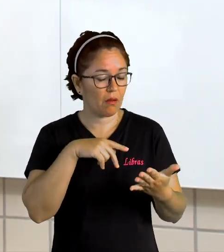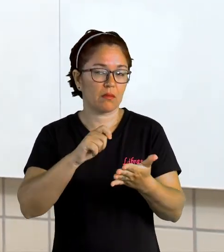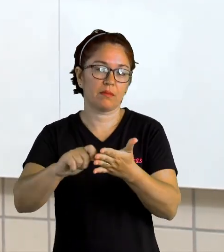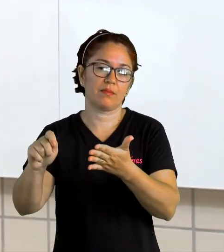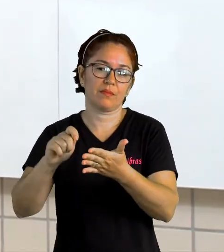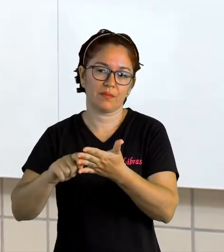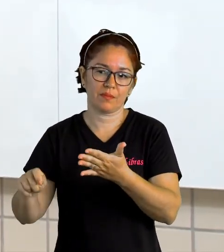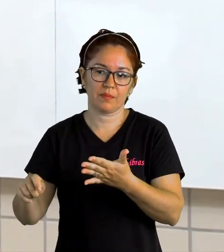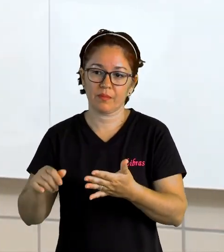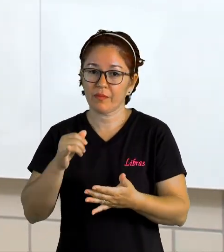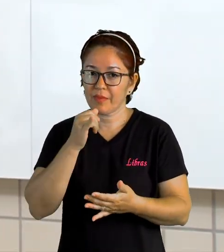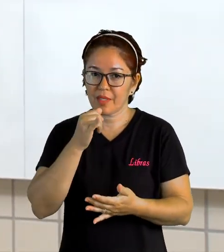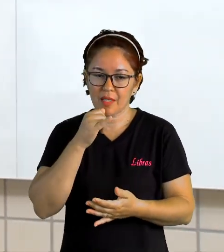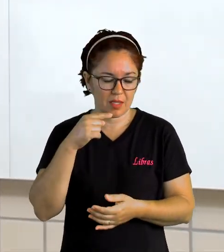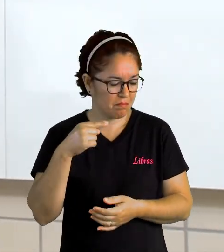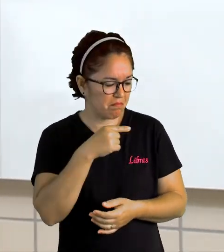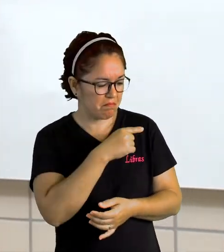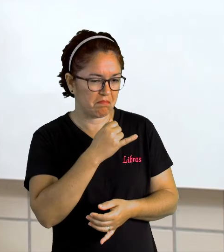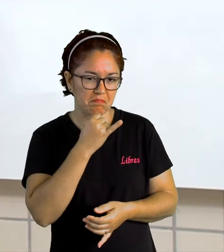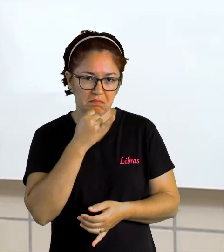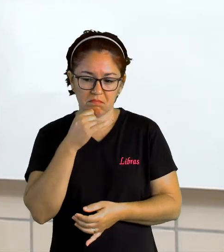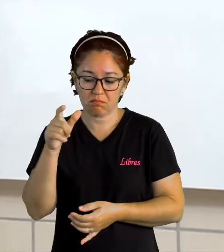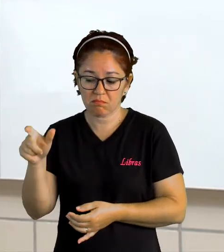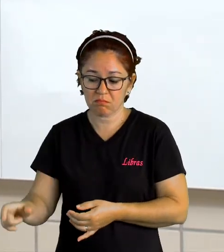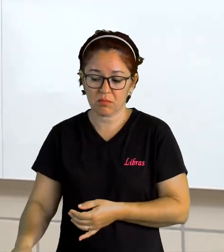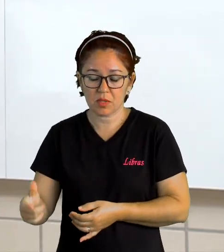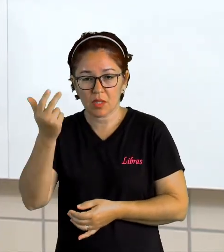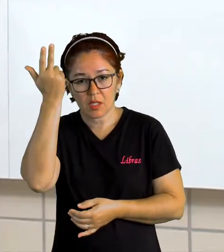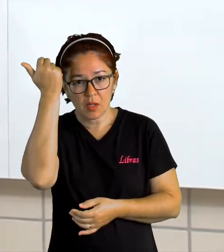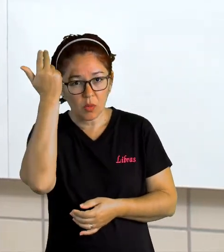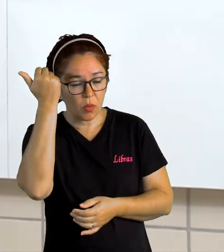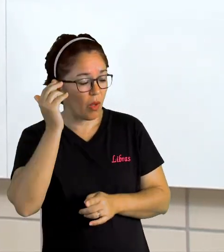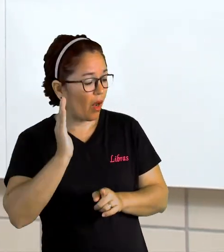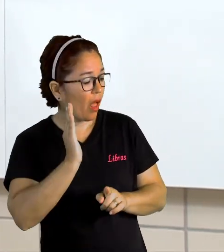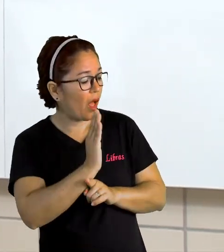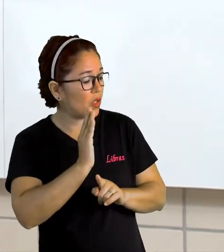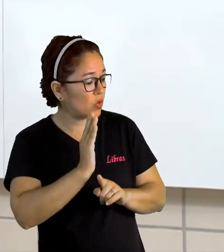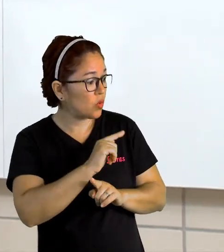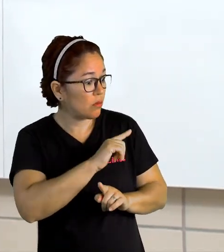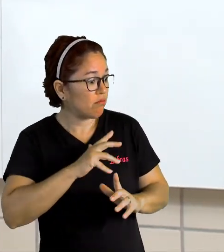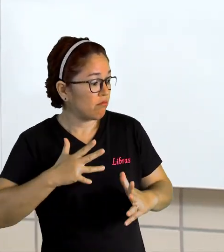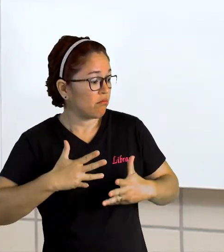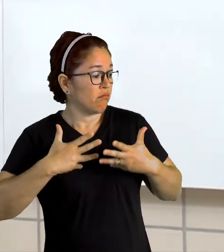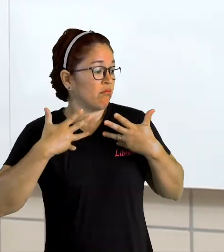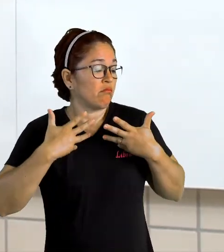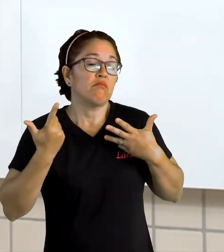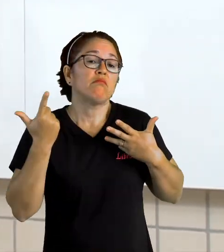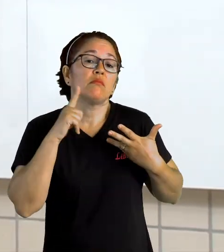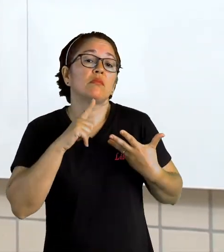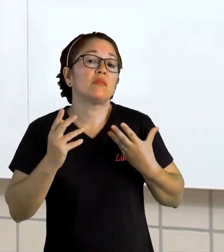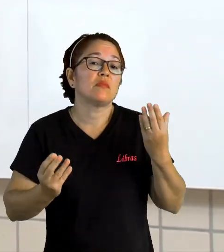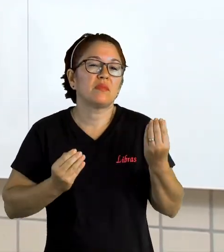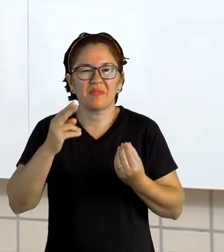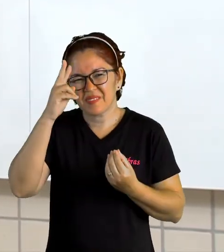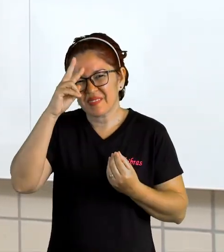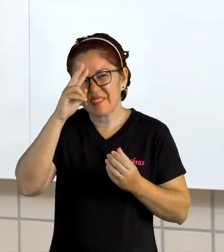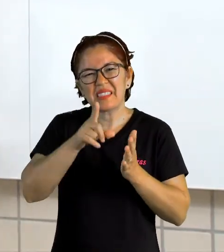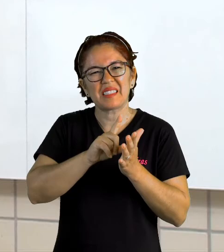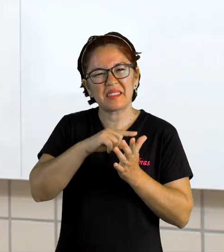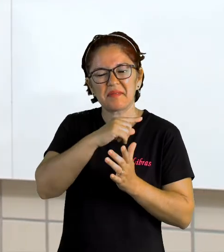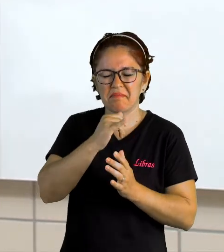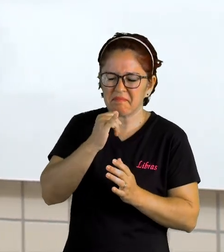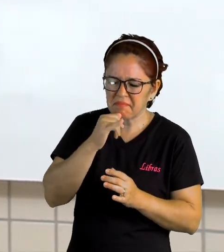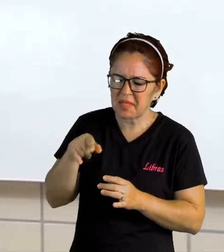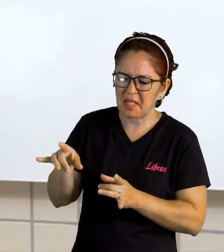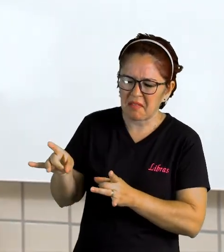que Juno fez, o que o coelho fez para que Juno deixasse de ficar triste, porque ele já estava ficando triste, né? Com essa história do coelho